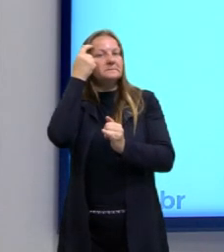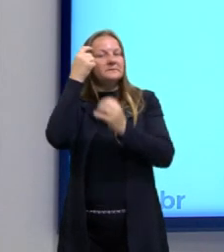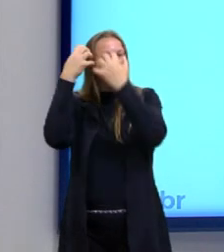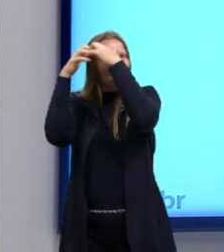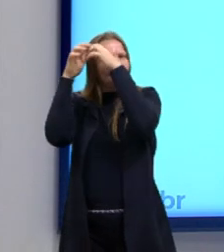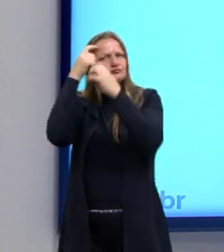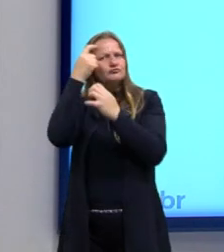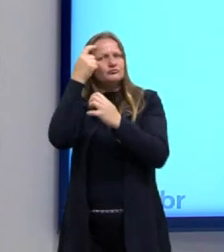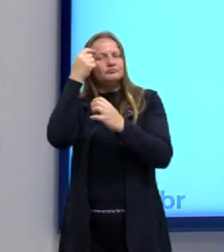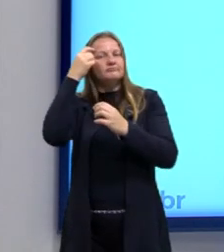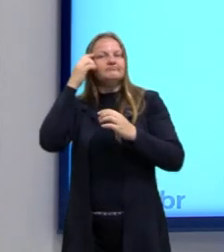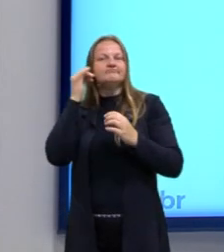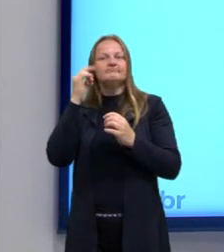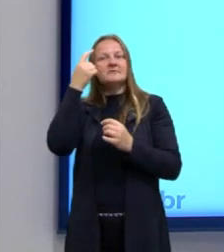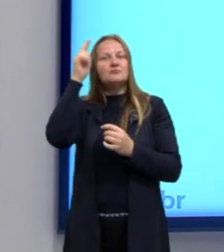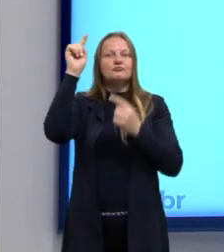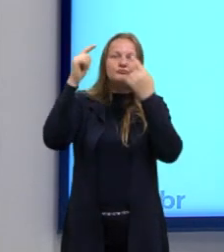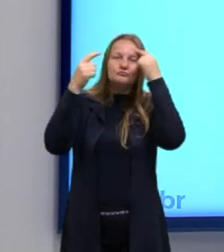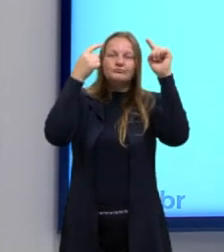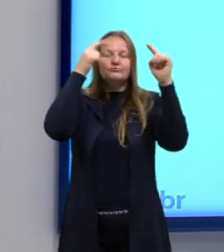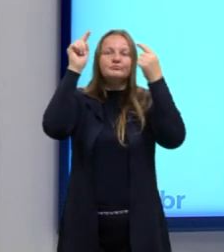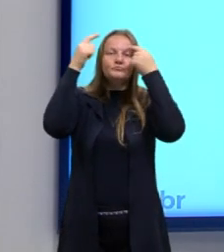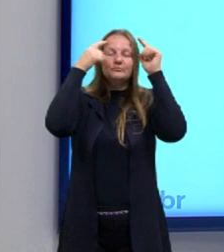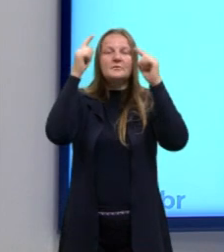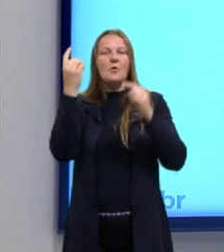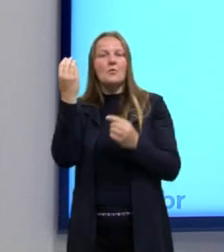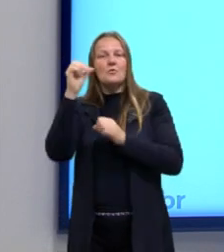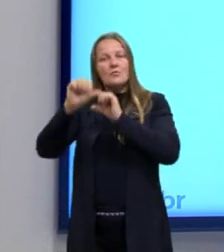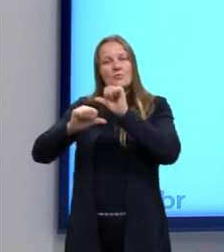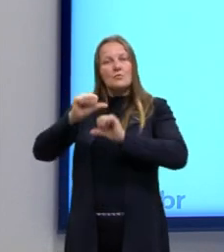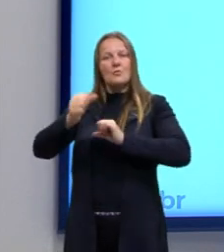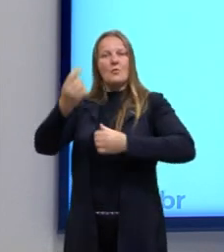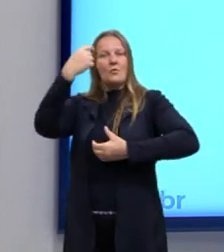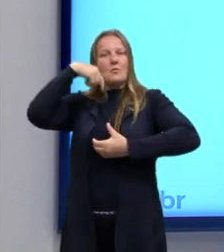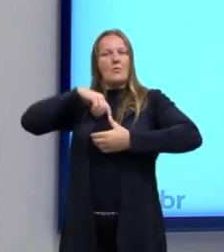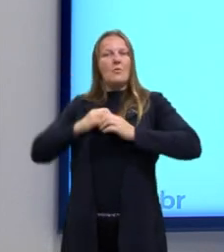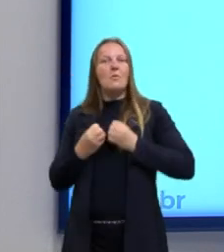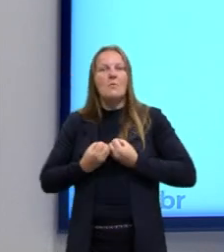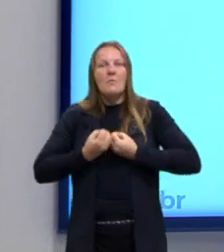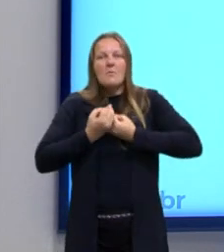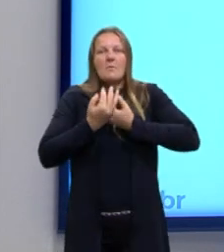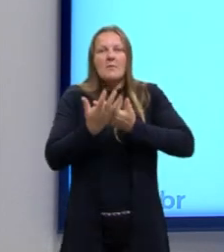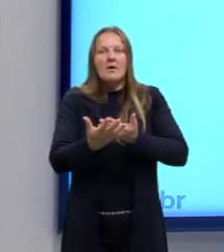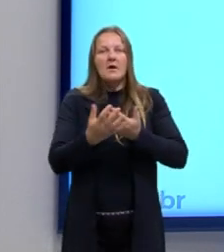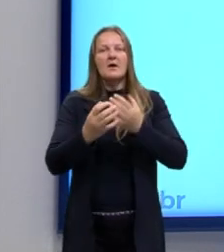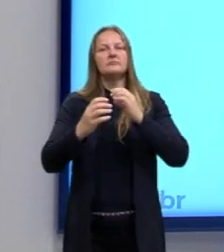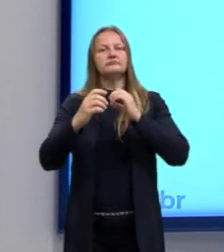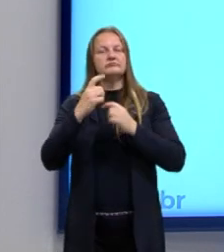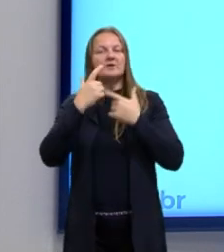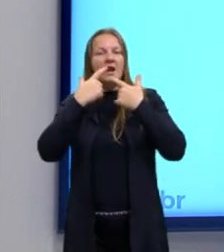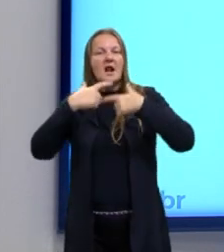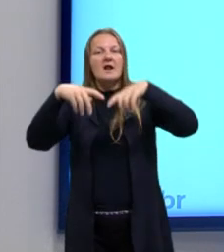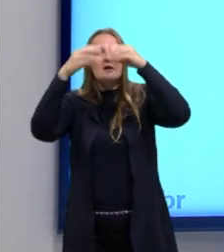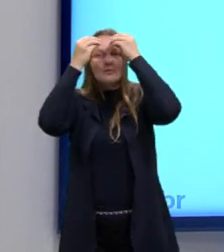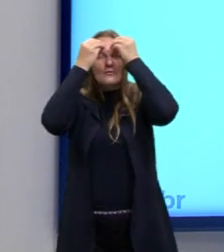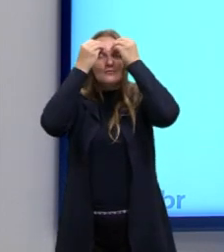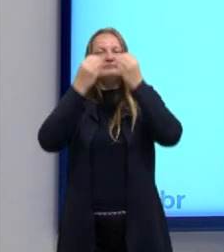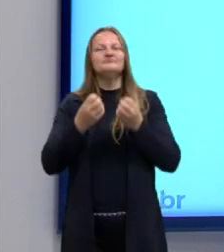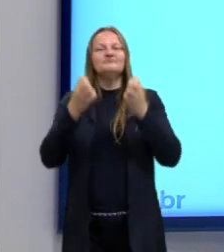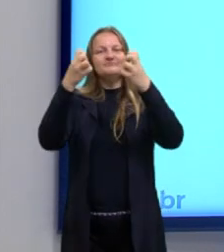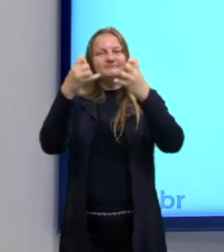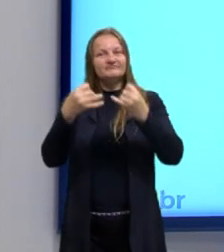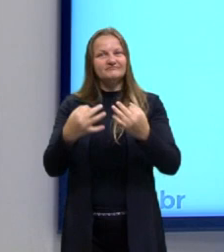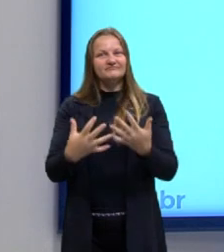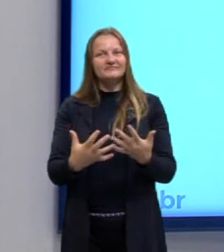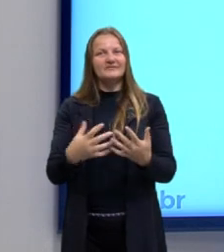nossas proposições nossos eventos né mas é é através da linguagem das diversas formas de